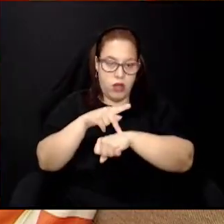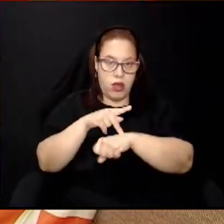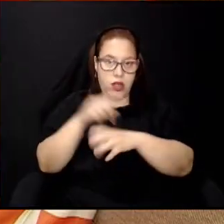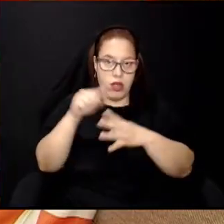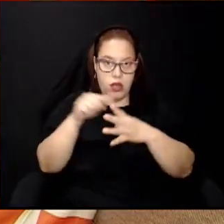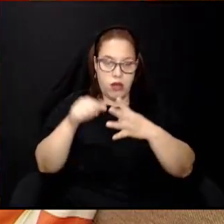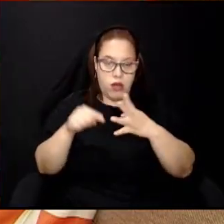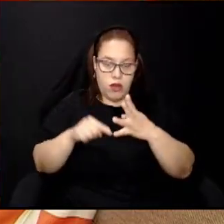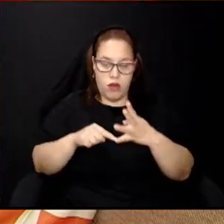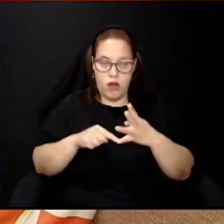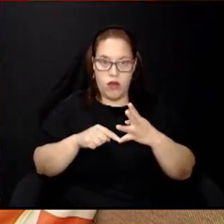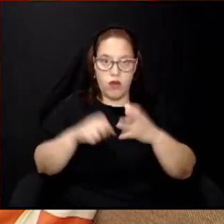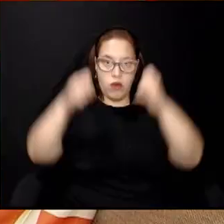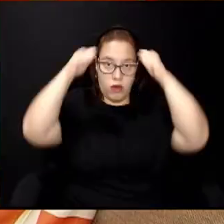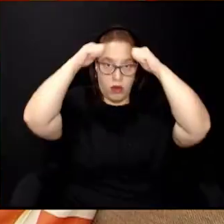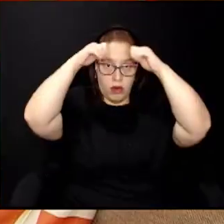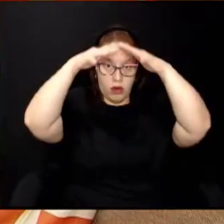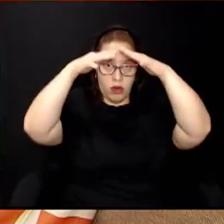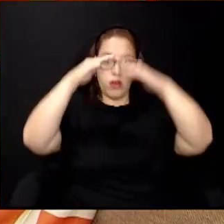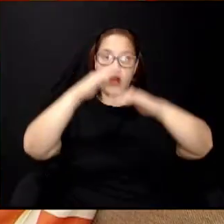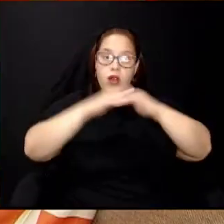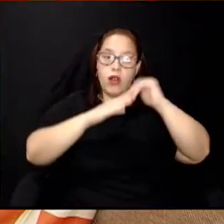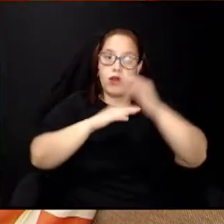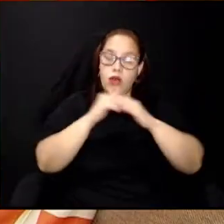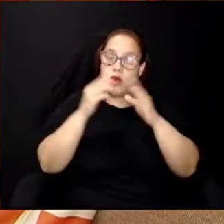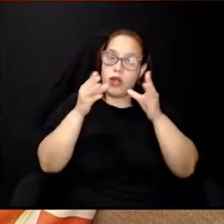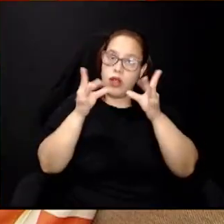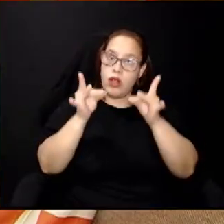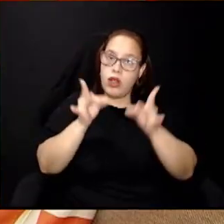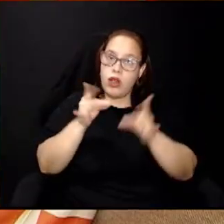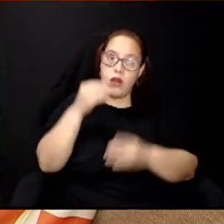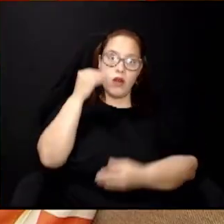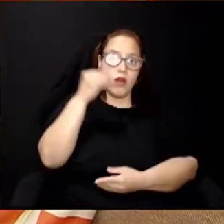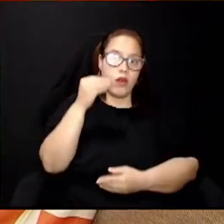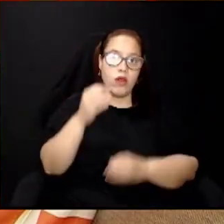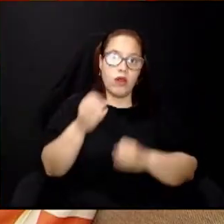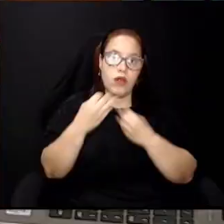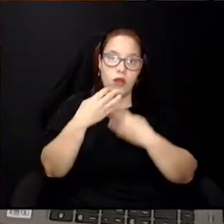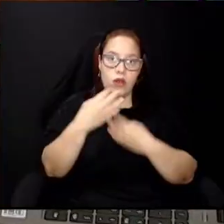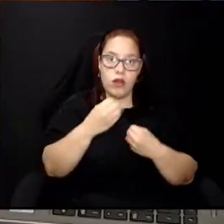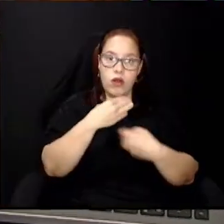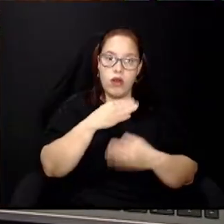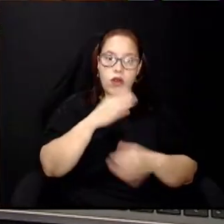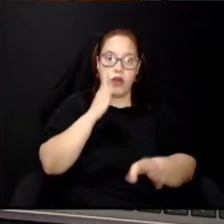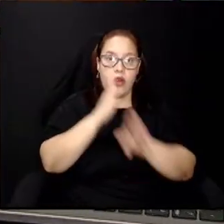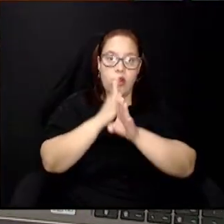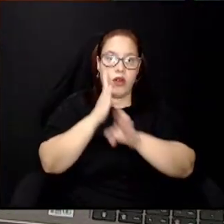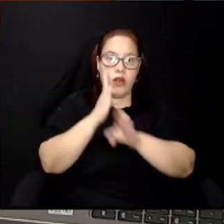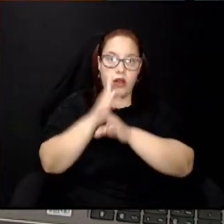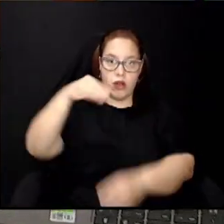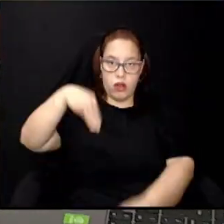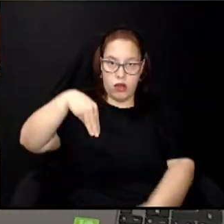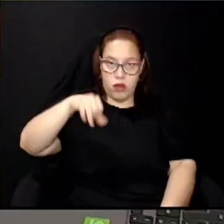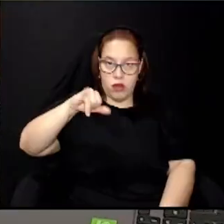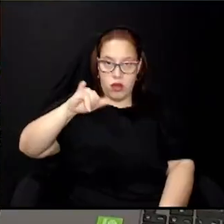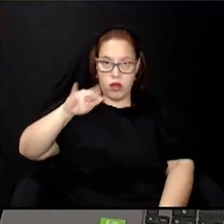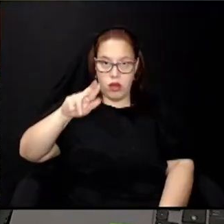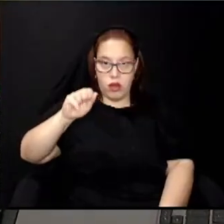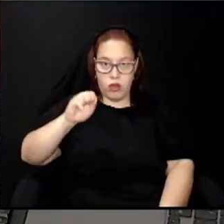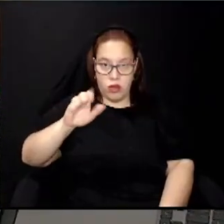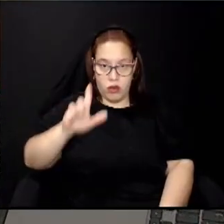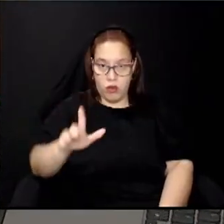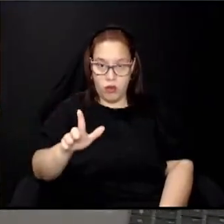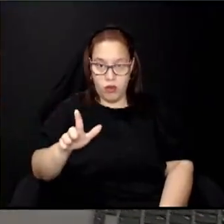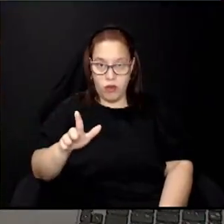do autismo na sua área. E em cada aula que eu tinha, eu ia encontrando o Miguel ali, né? E aí eu falei, não,